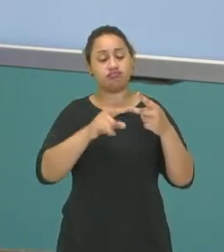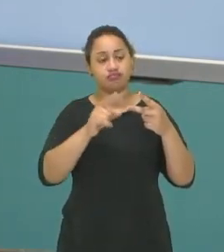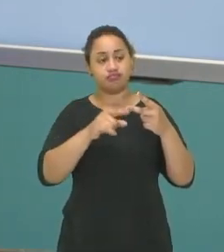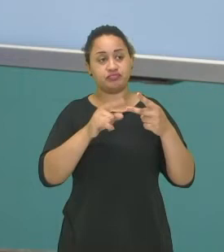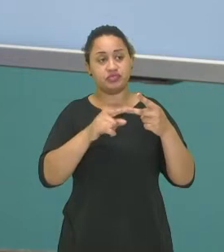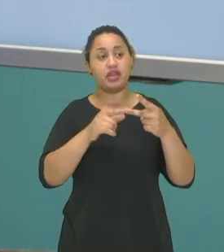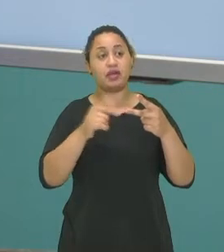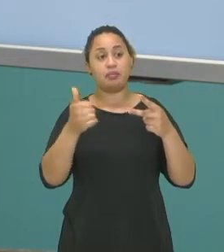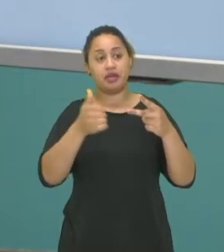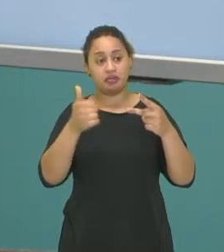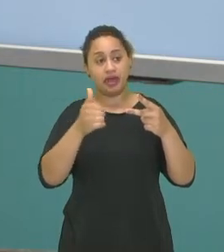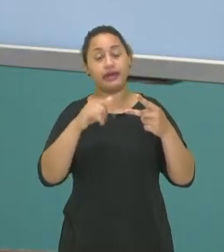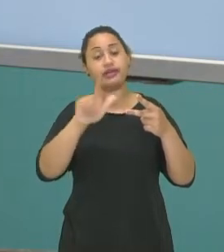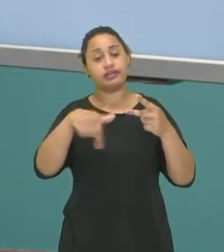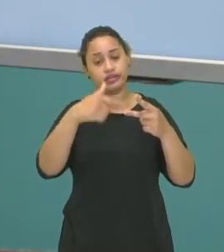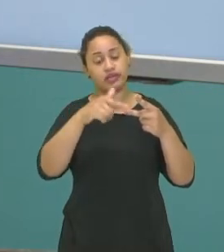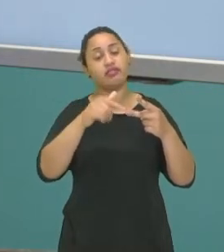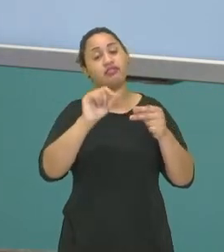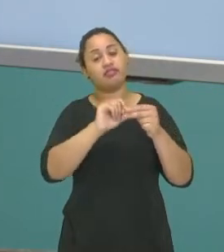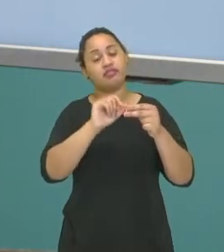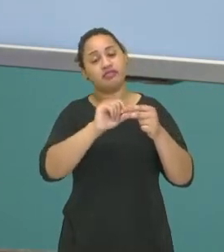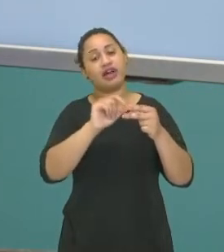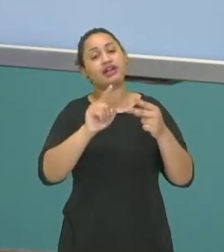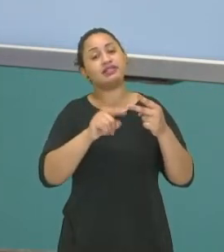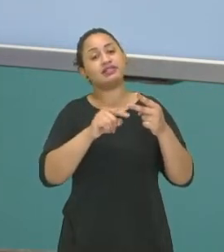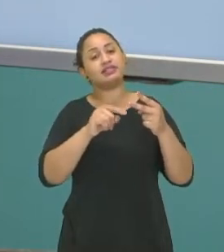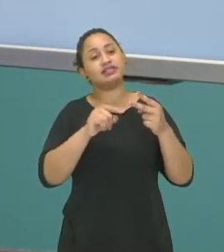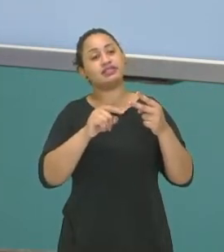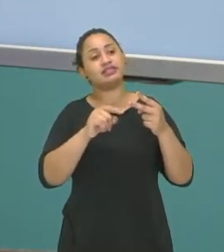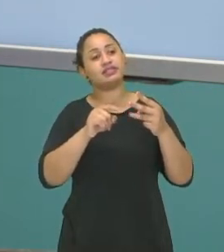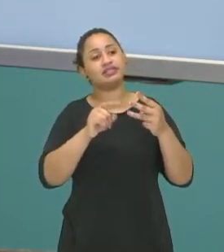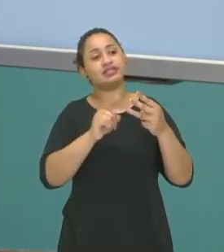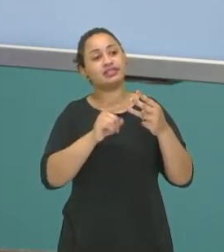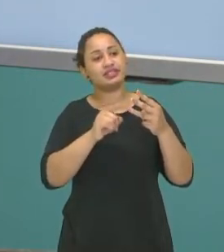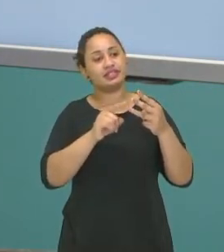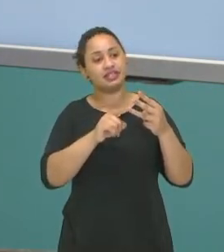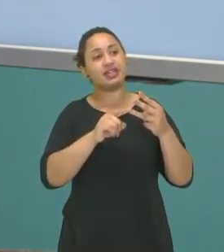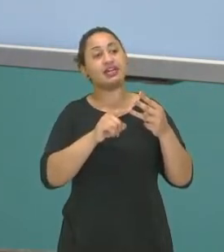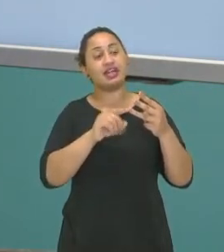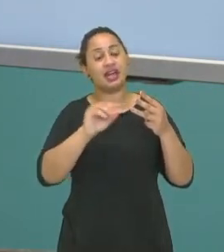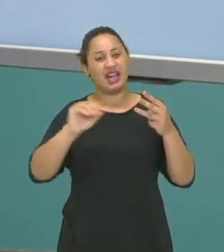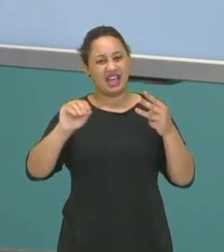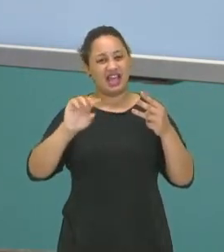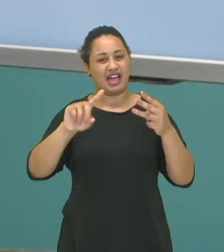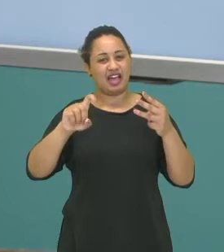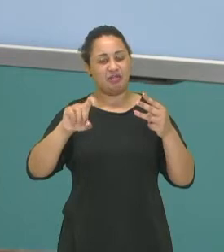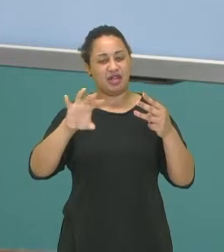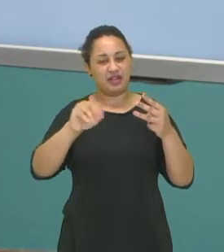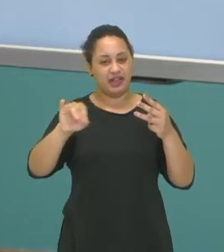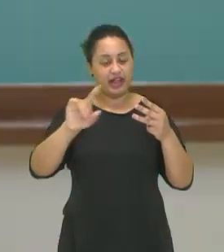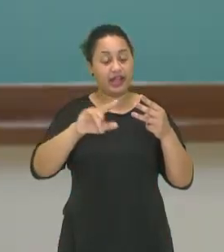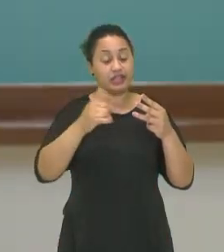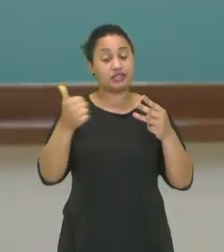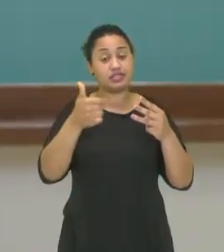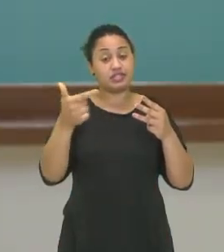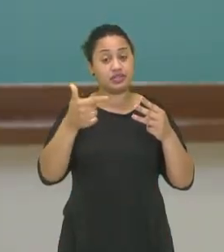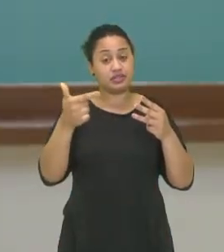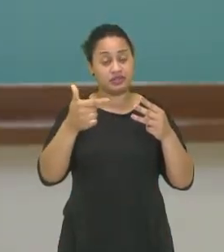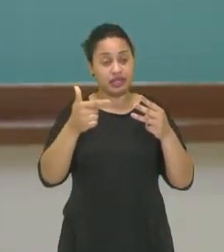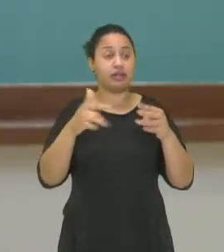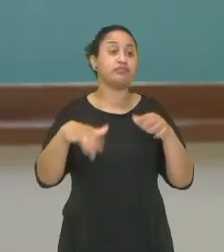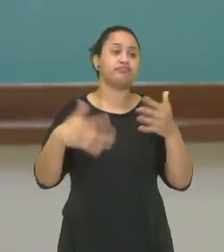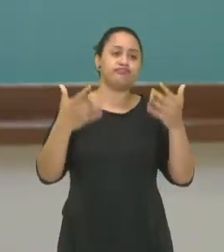consumidor primário, portanto, transforma no caso, o camarão de areia como consumidor secundário, tá? Então, a gente sempre faz